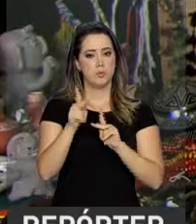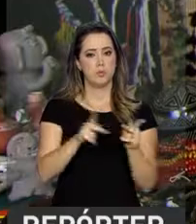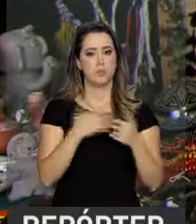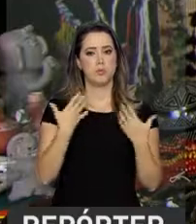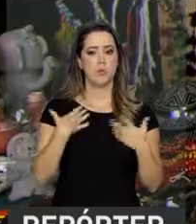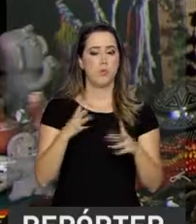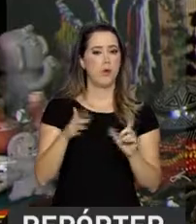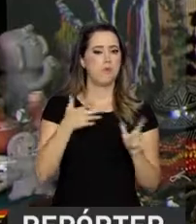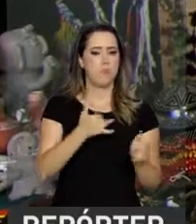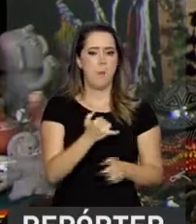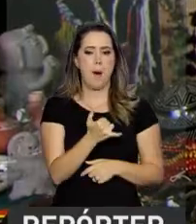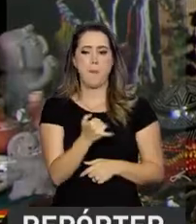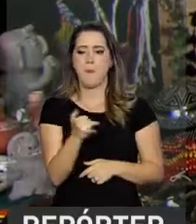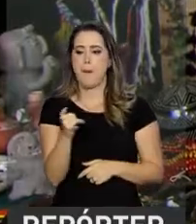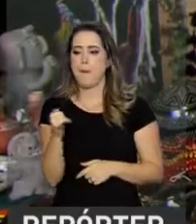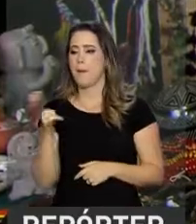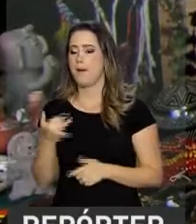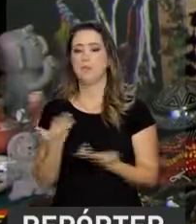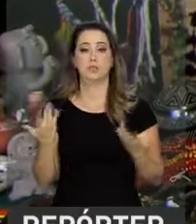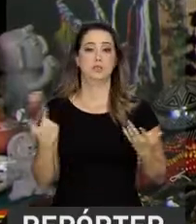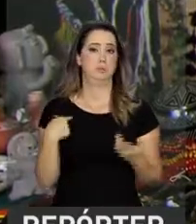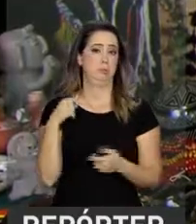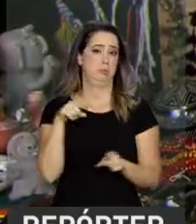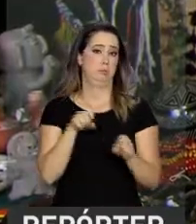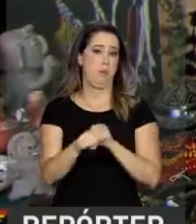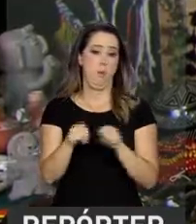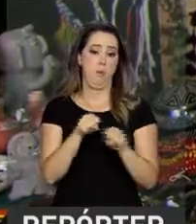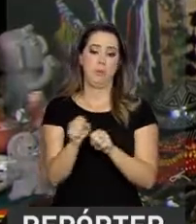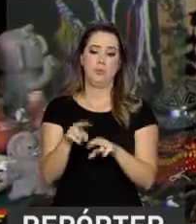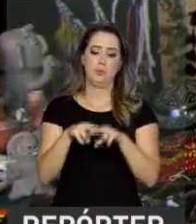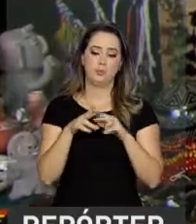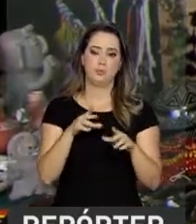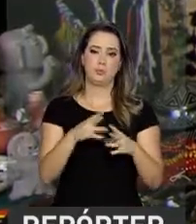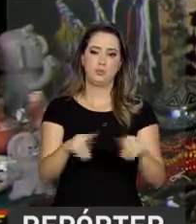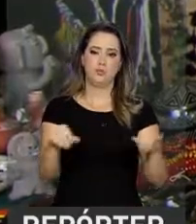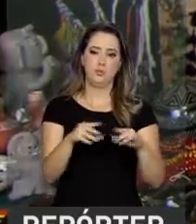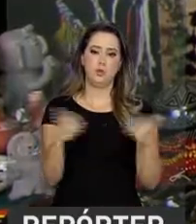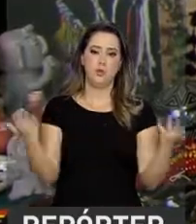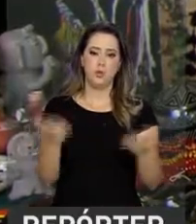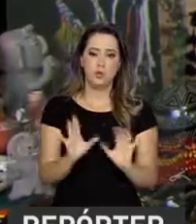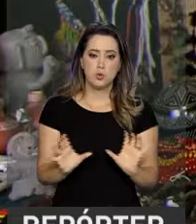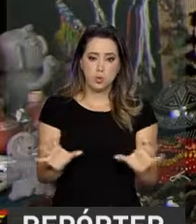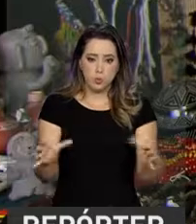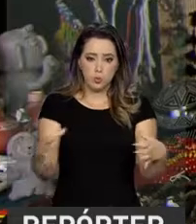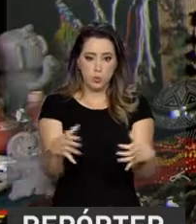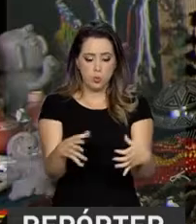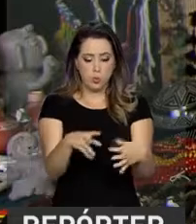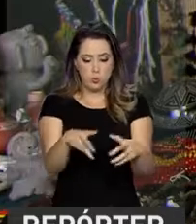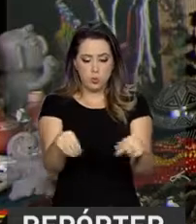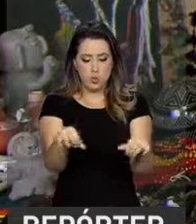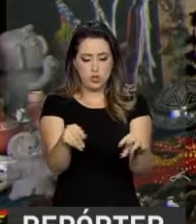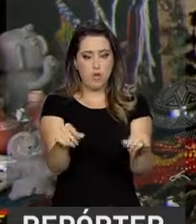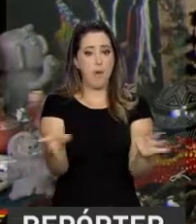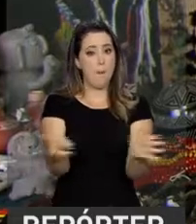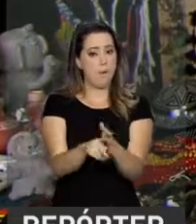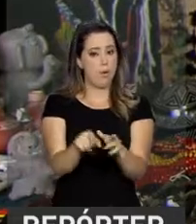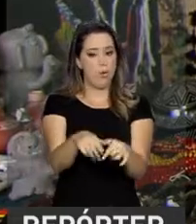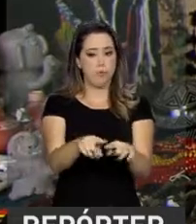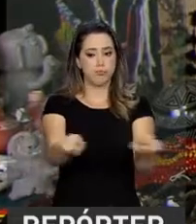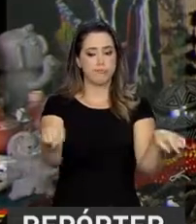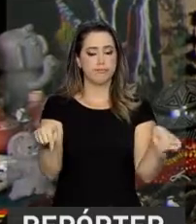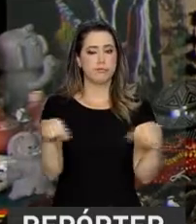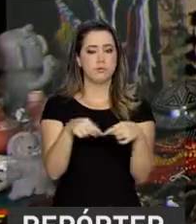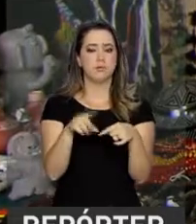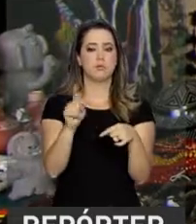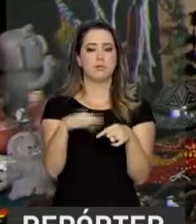praticamente foi quase todo extinto. Então, e tendo um pedaço de chão, vamos dizer assim, de terra, de reserva para